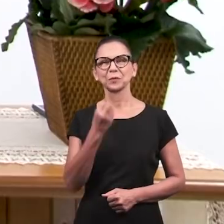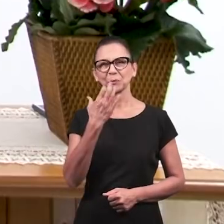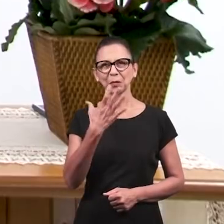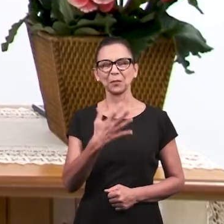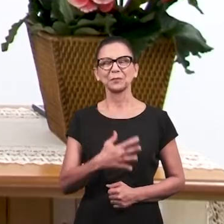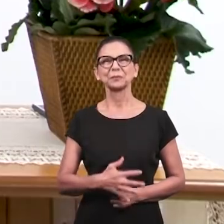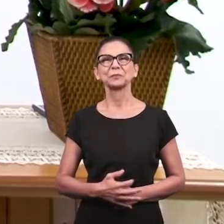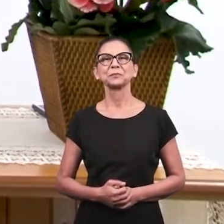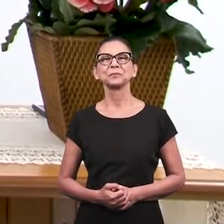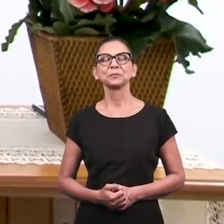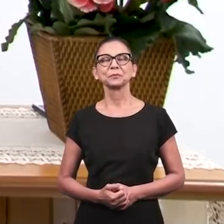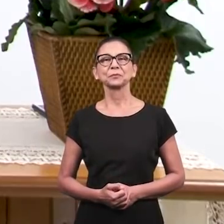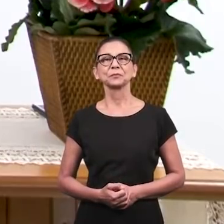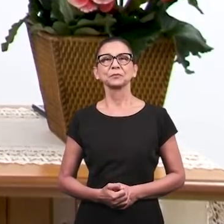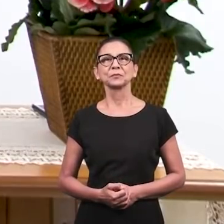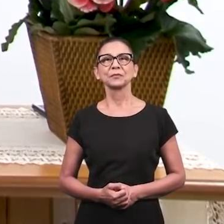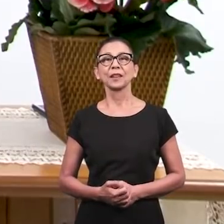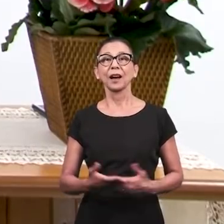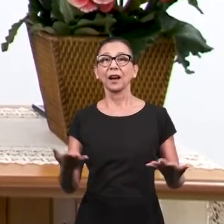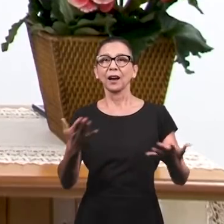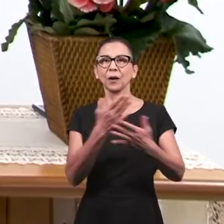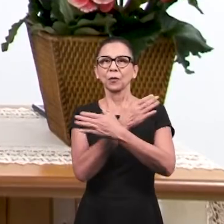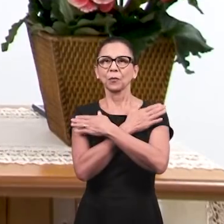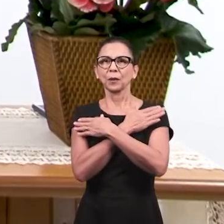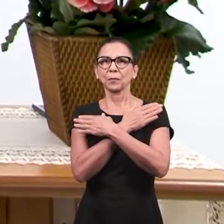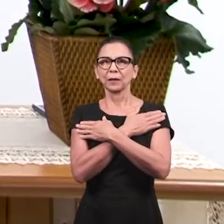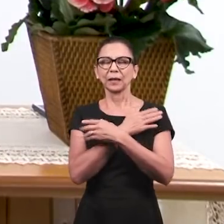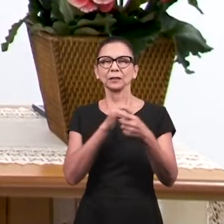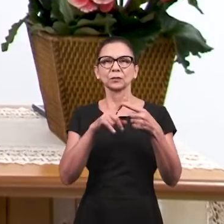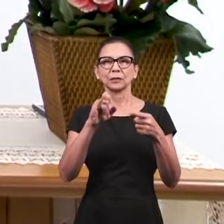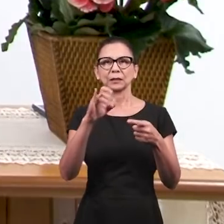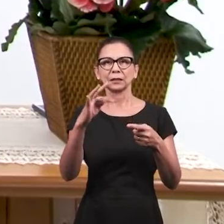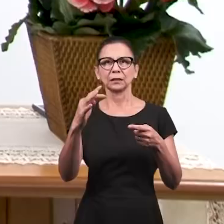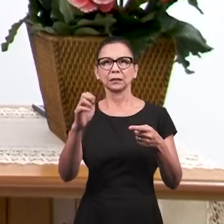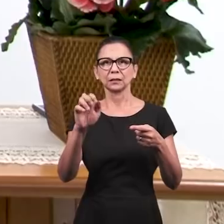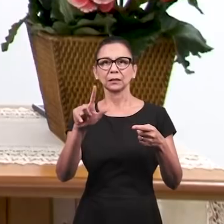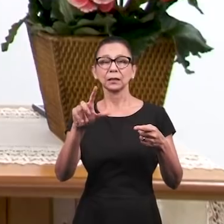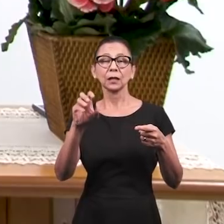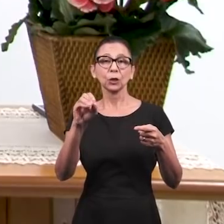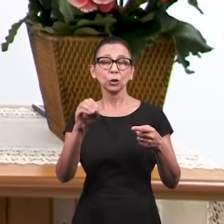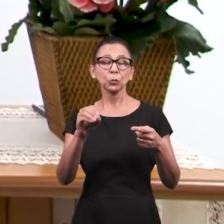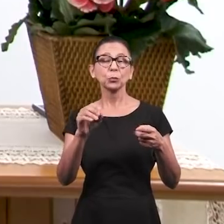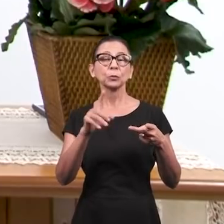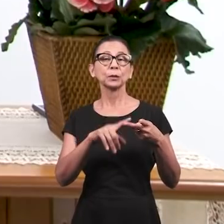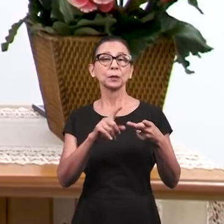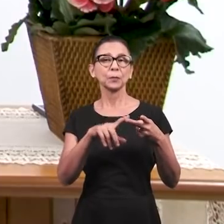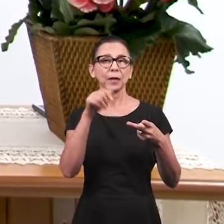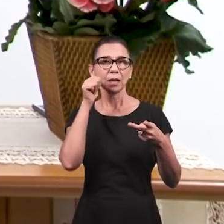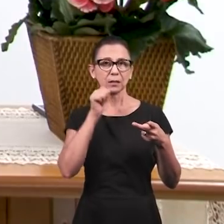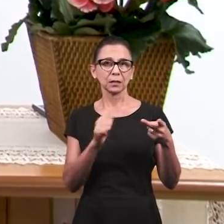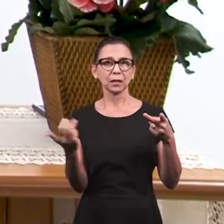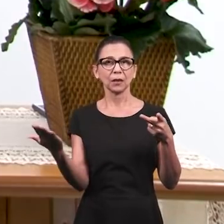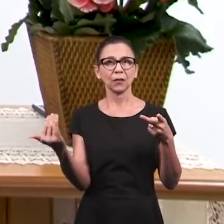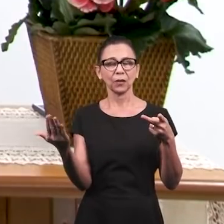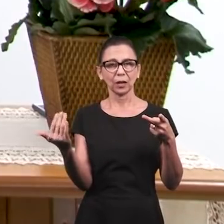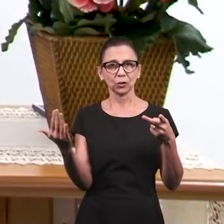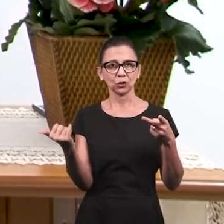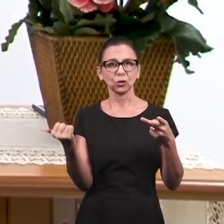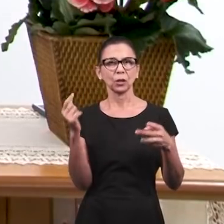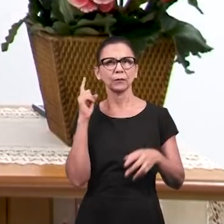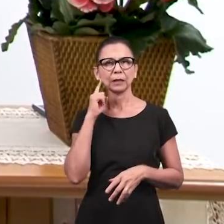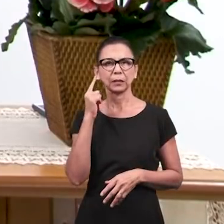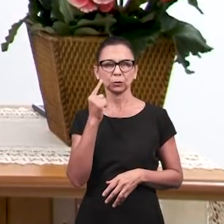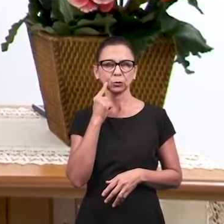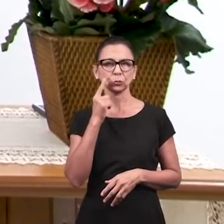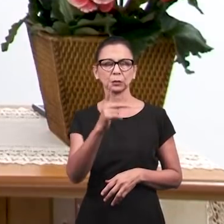Muito bem, meus irmãos, então, antes da nossa sequência, um abraço a Ítalo, lá de Porto Seguro, e a nossa irmã também, a jovem,